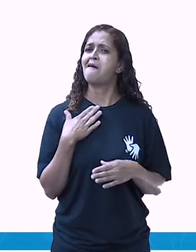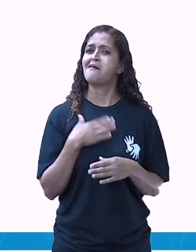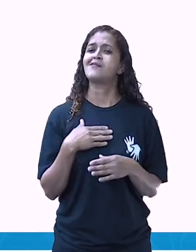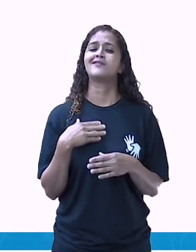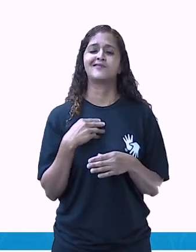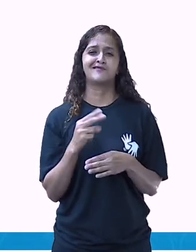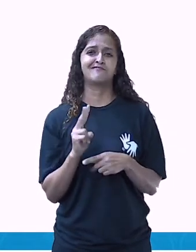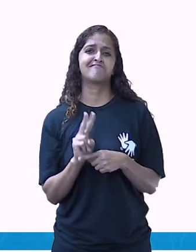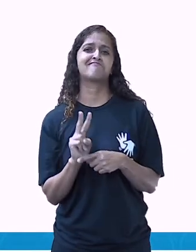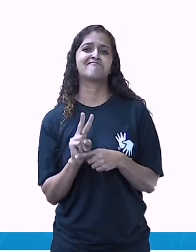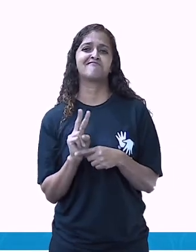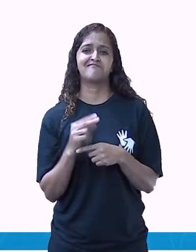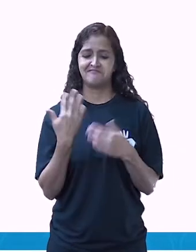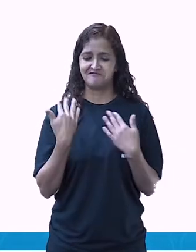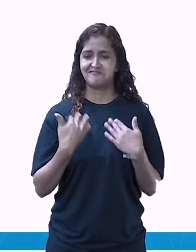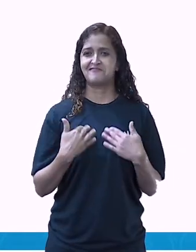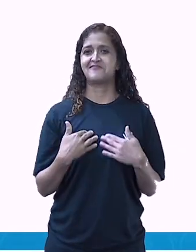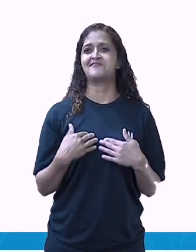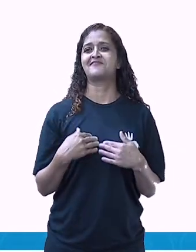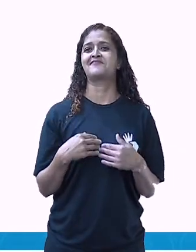bom? Então, ó,